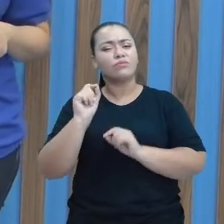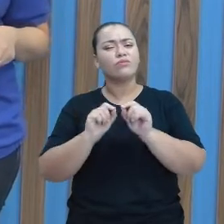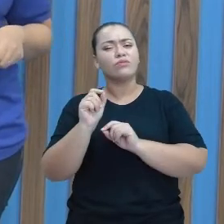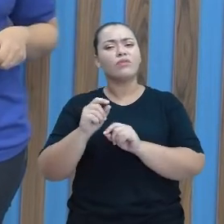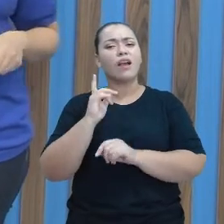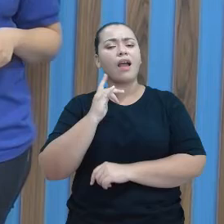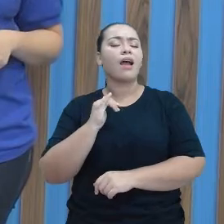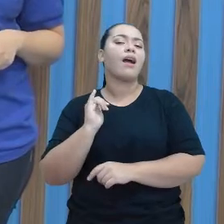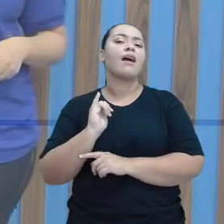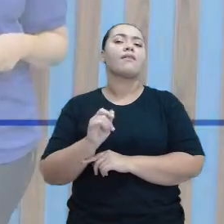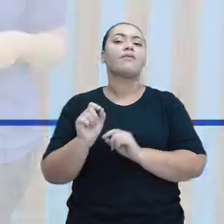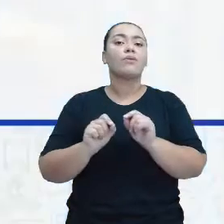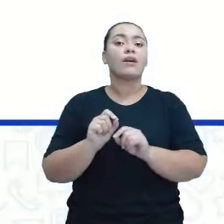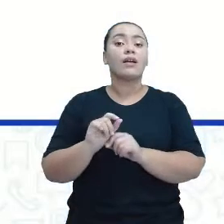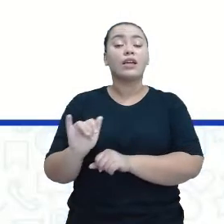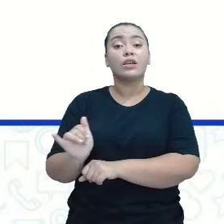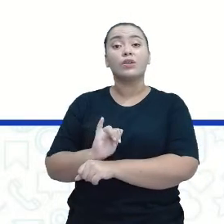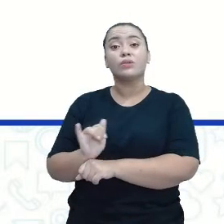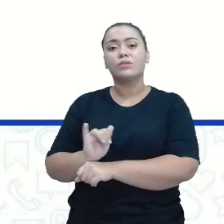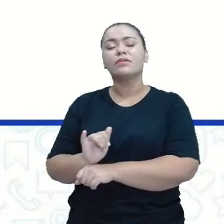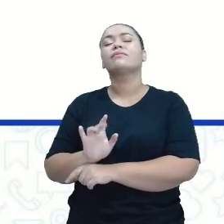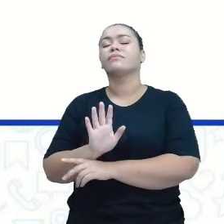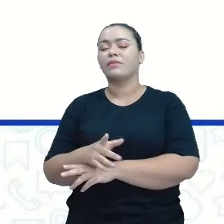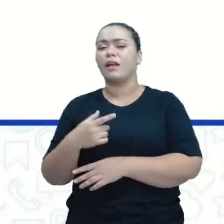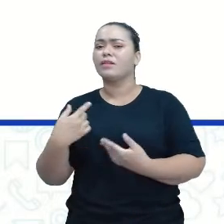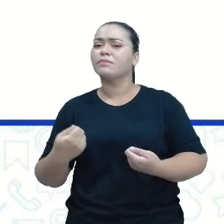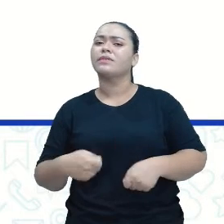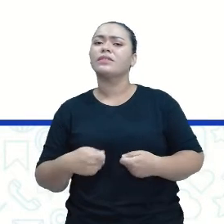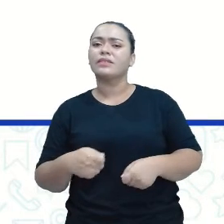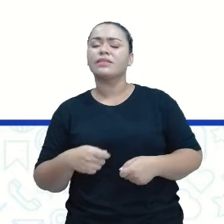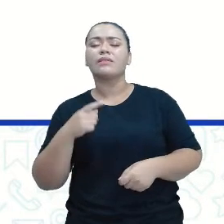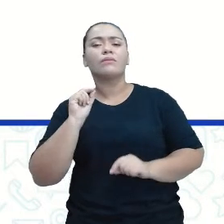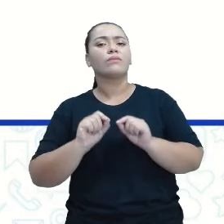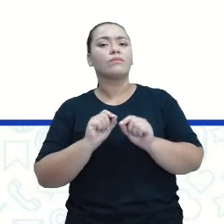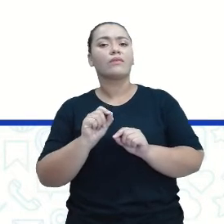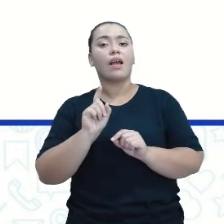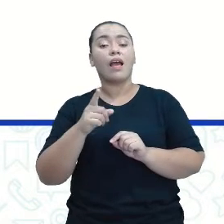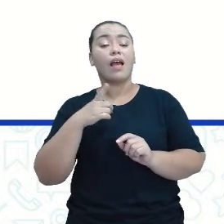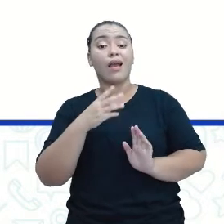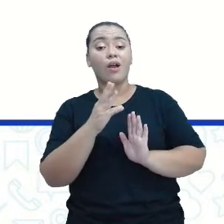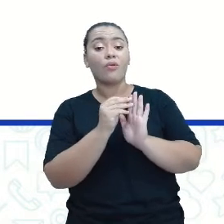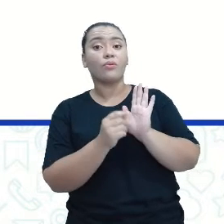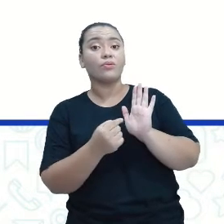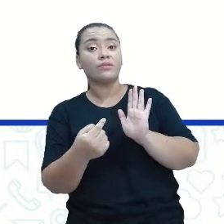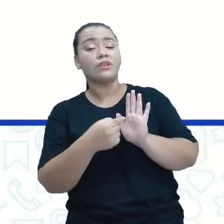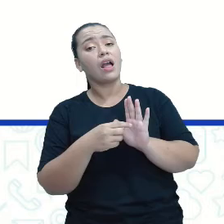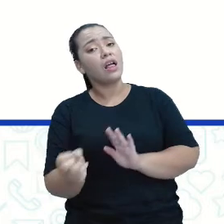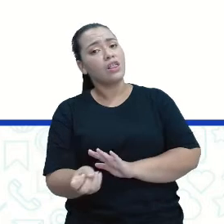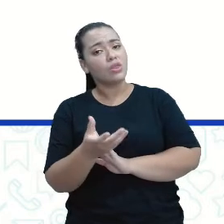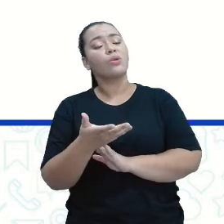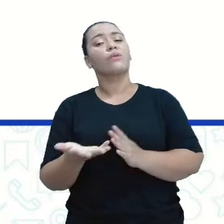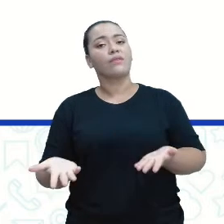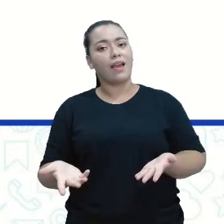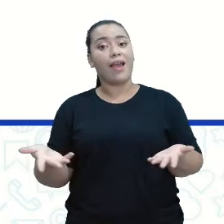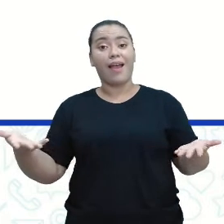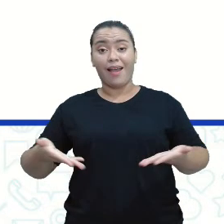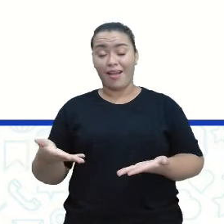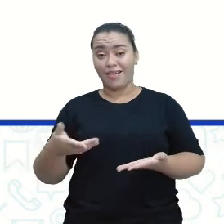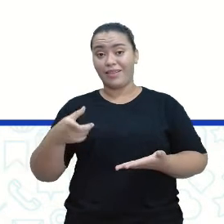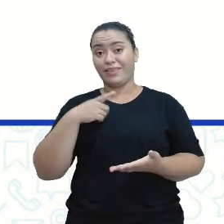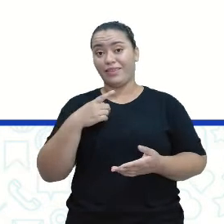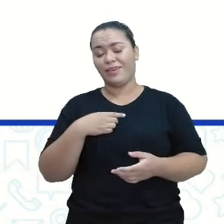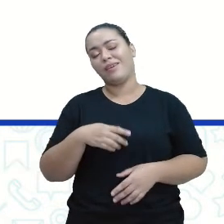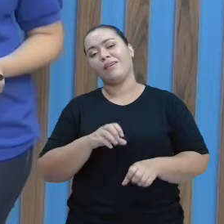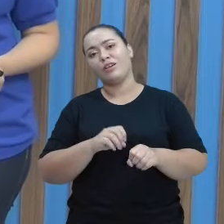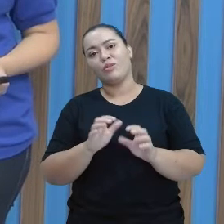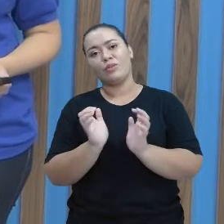falando sobre o YouTube, né? E a gente sempre reforça. Principalmente quando a gente está falando de um conteúdo relativamente novo, pelo menos aqui na trilha do